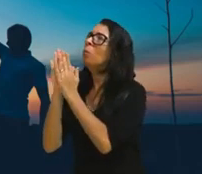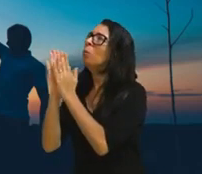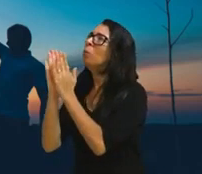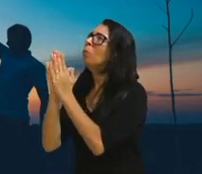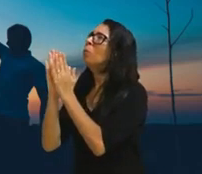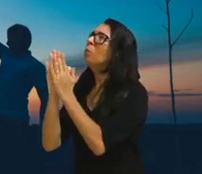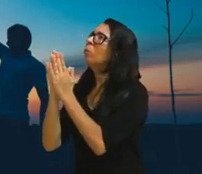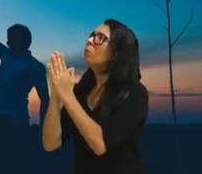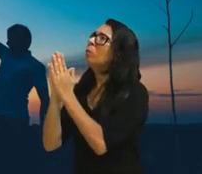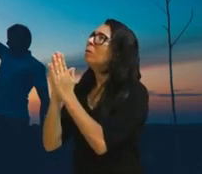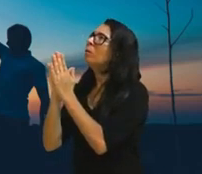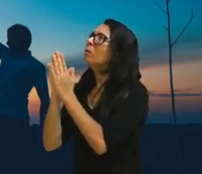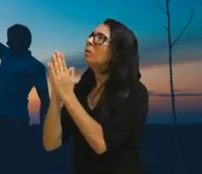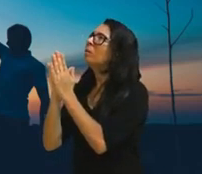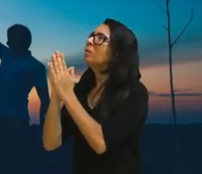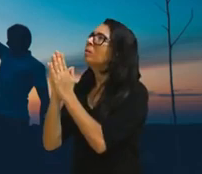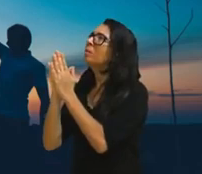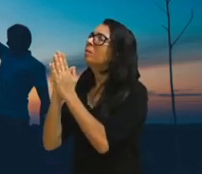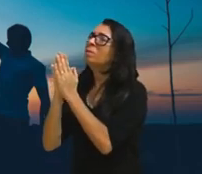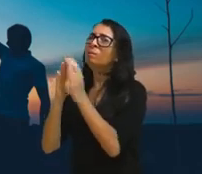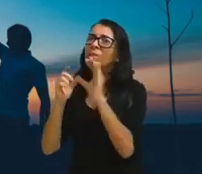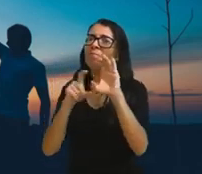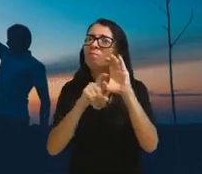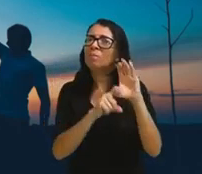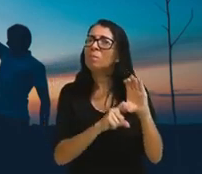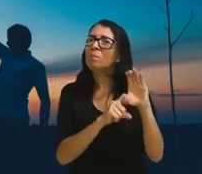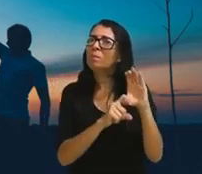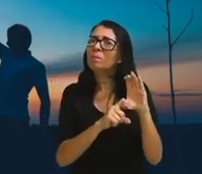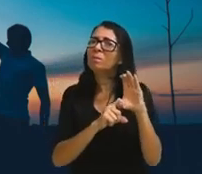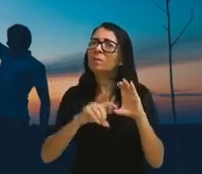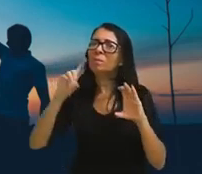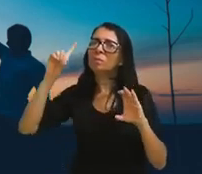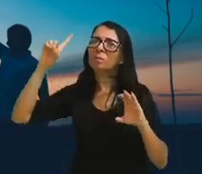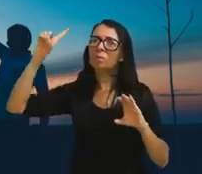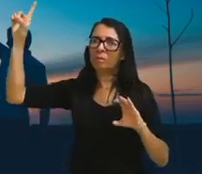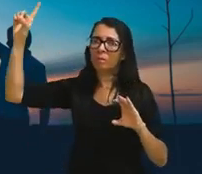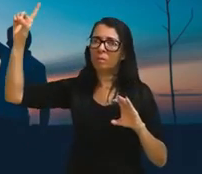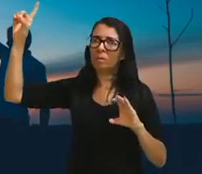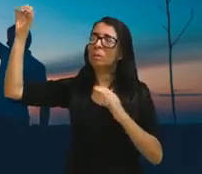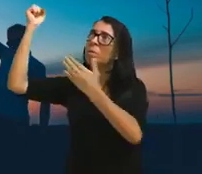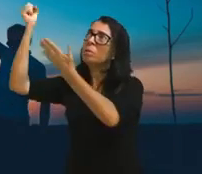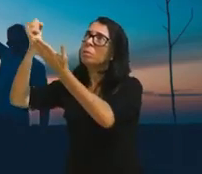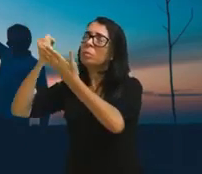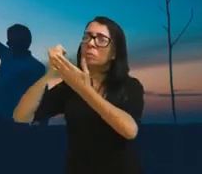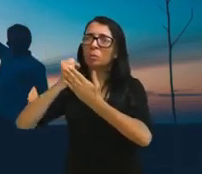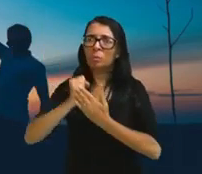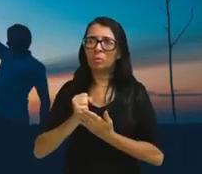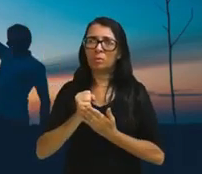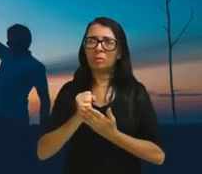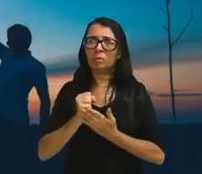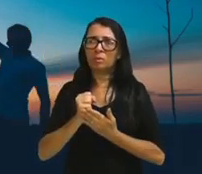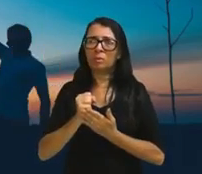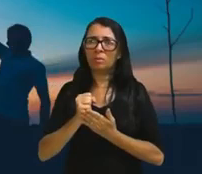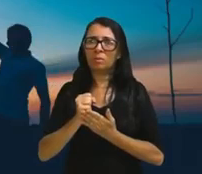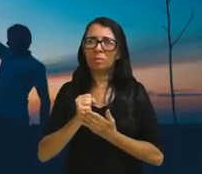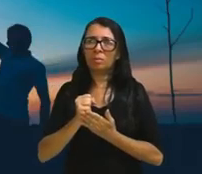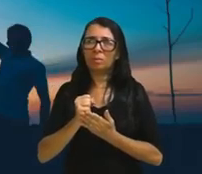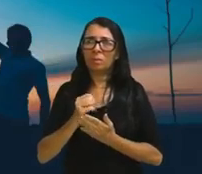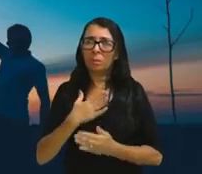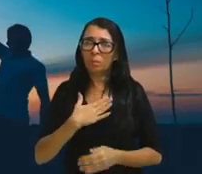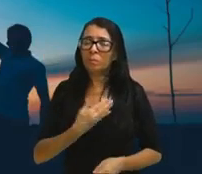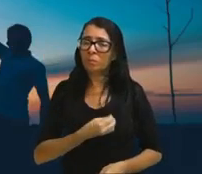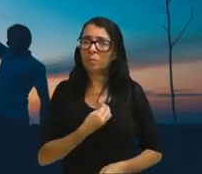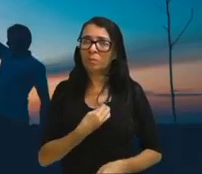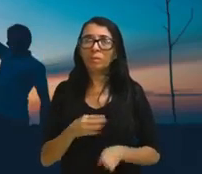mente voltada para o Senhor, que Ele se faz presente em nossas vidas. E eu quero